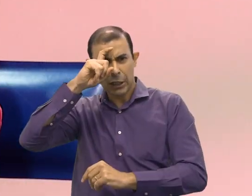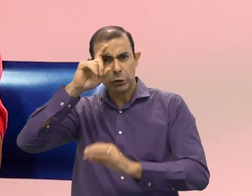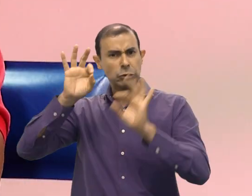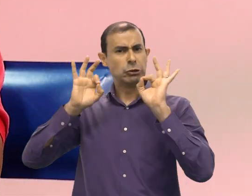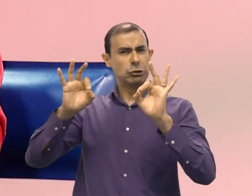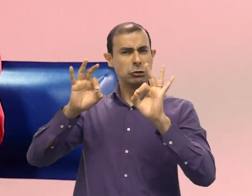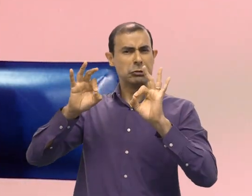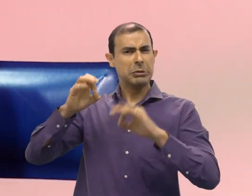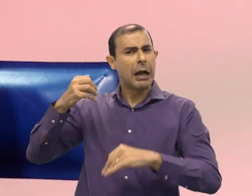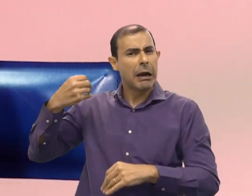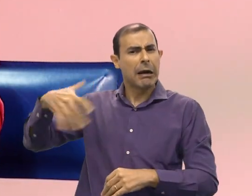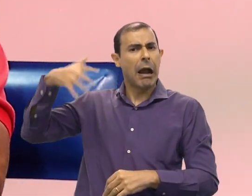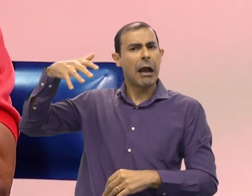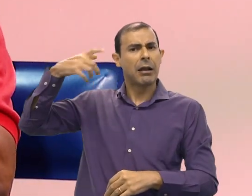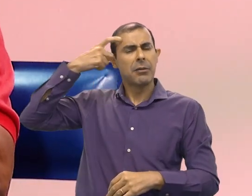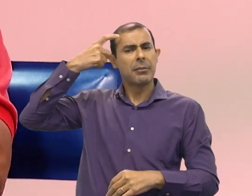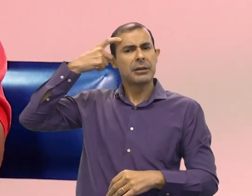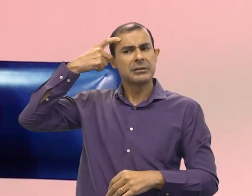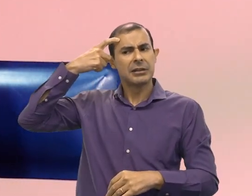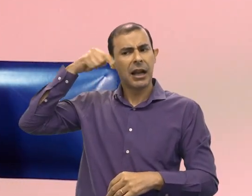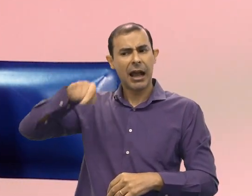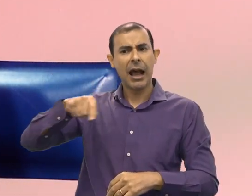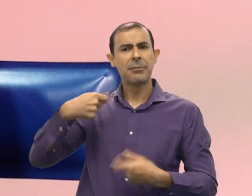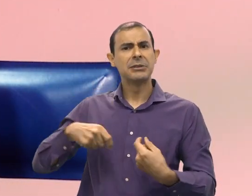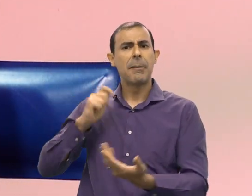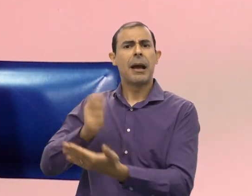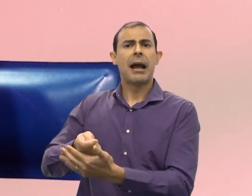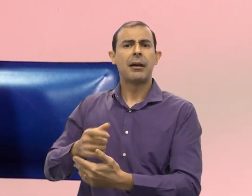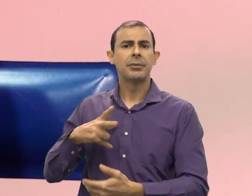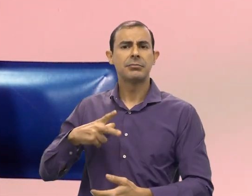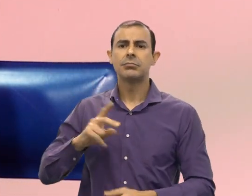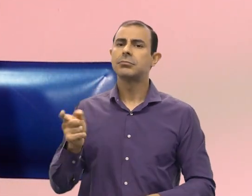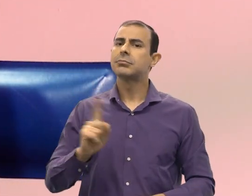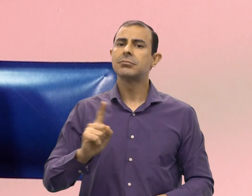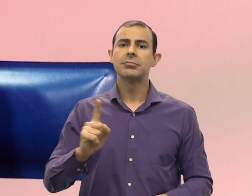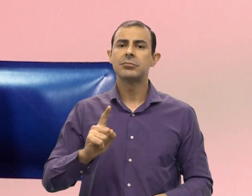Einstein, Beneficência Portuguesa, Sírio-Libanês,